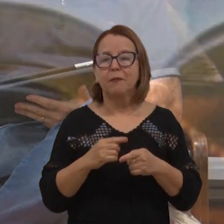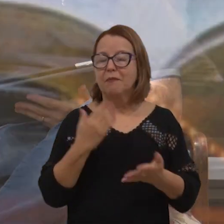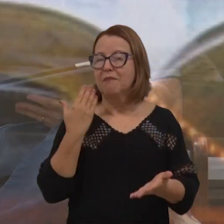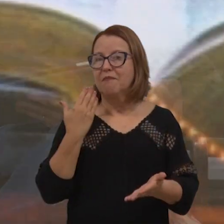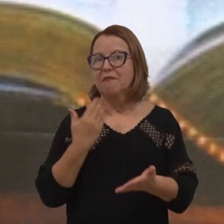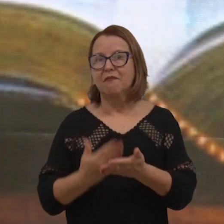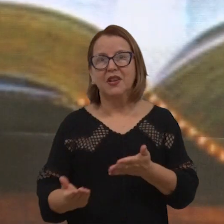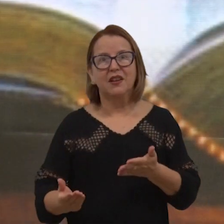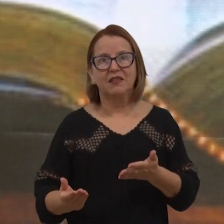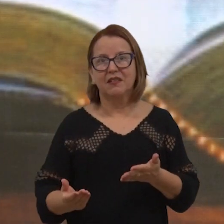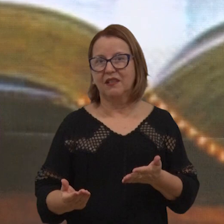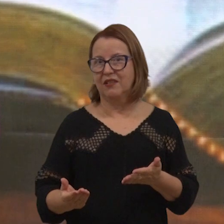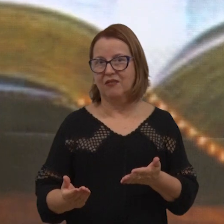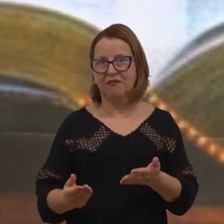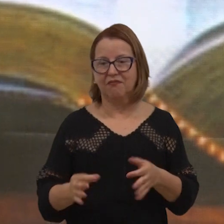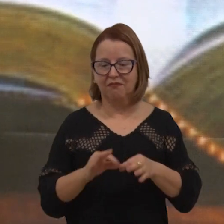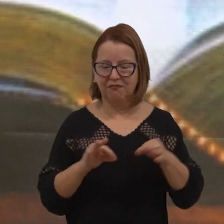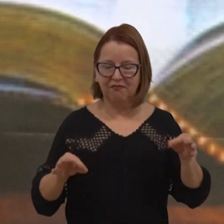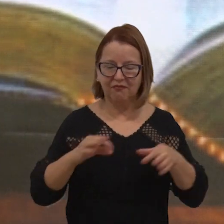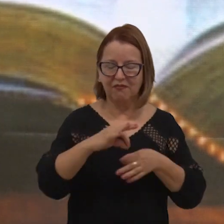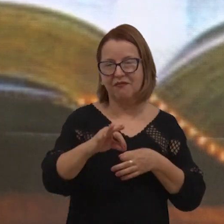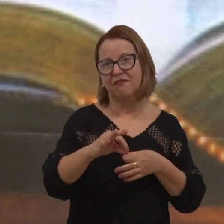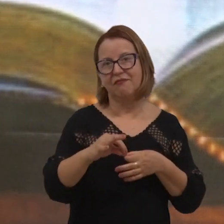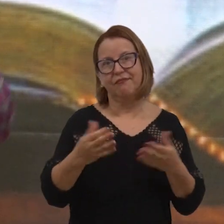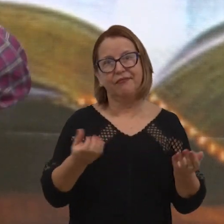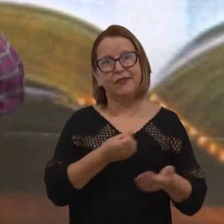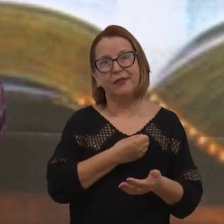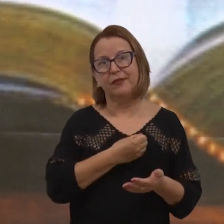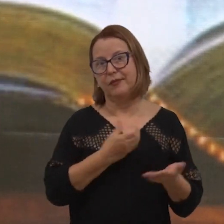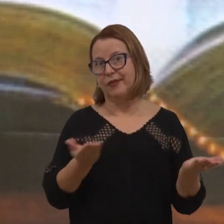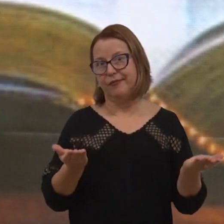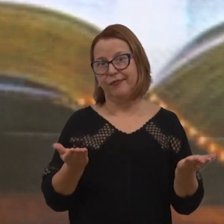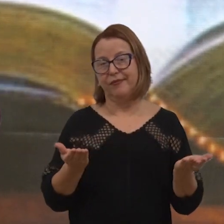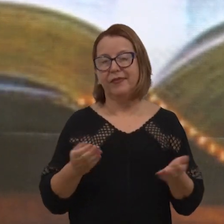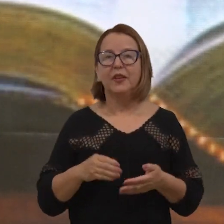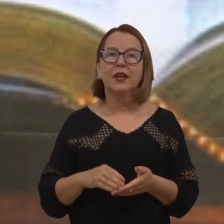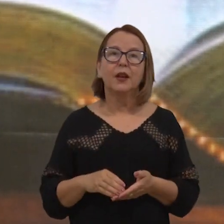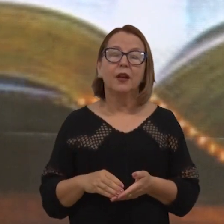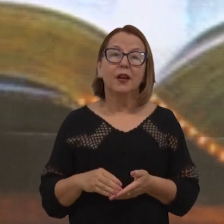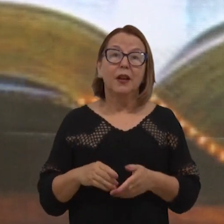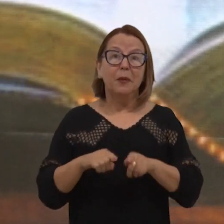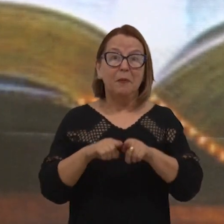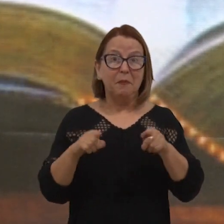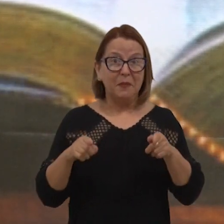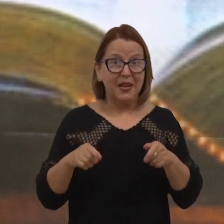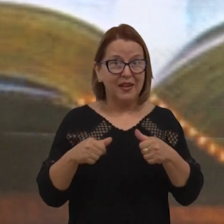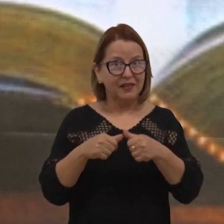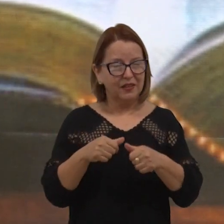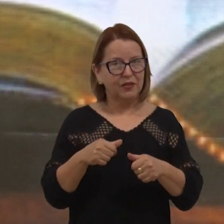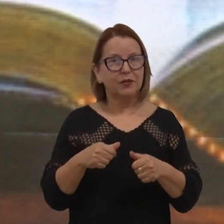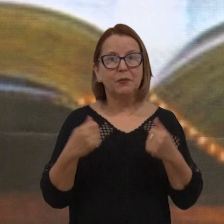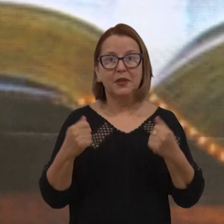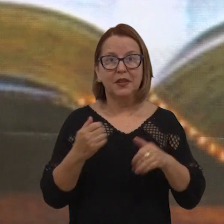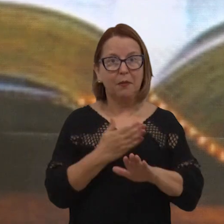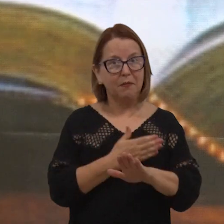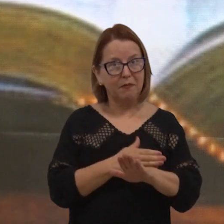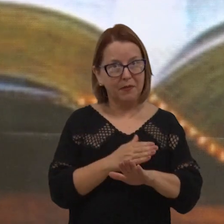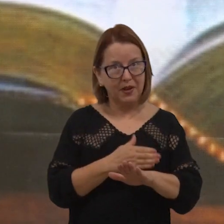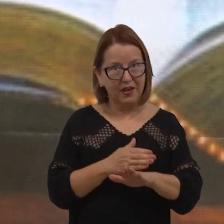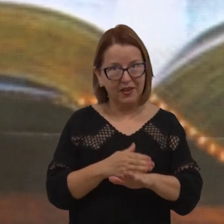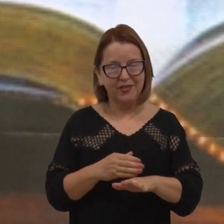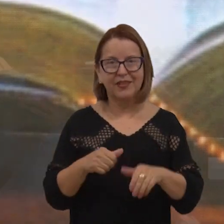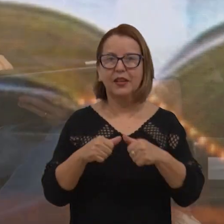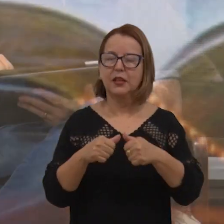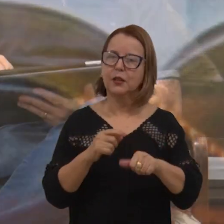E aí é prático, meus irmãos, a coisa é prática. É nesse momento que você tem que